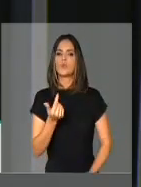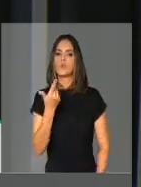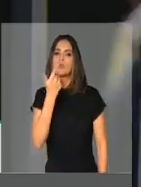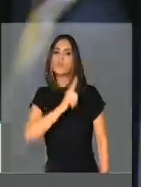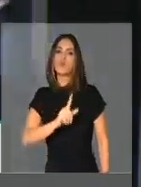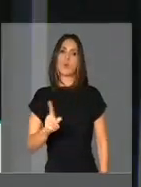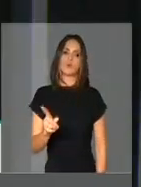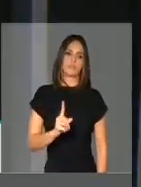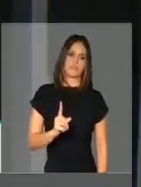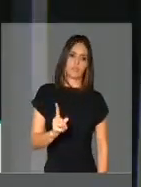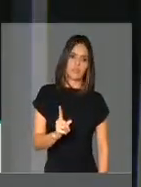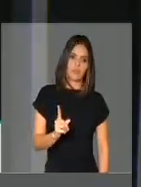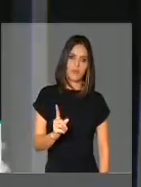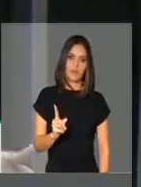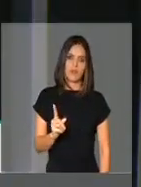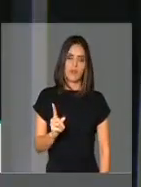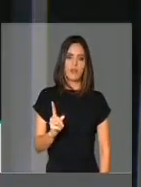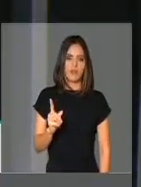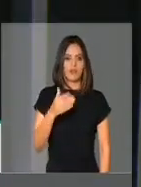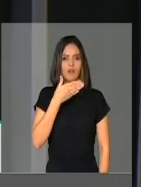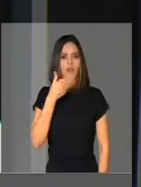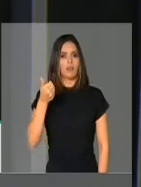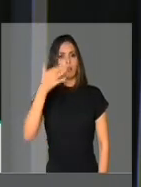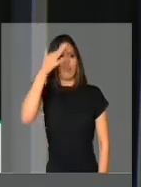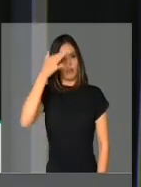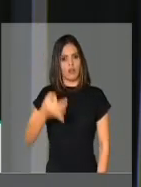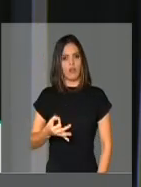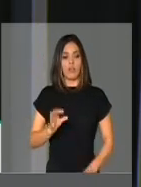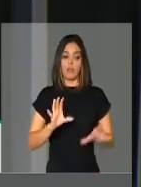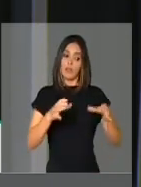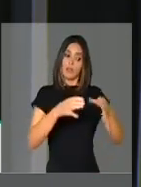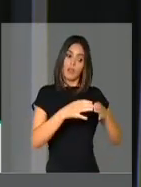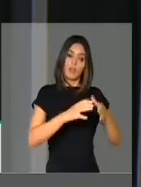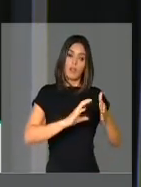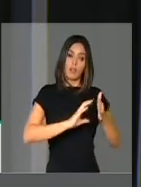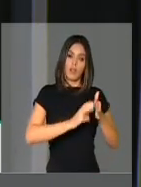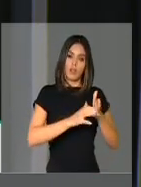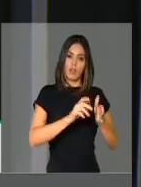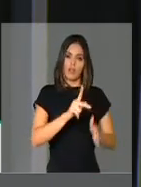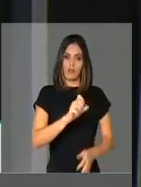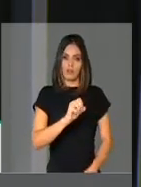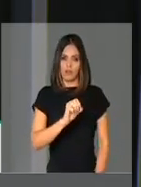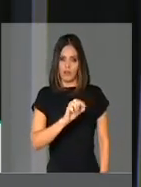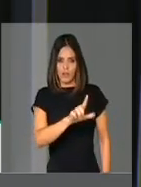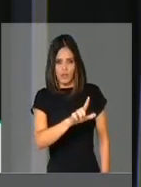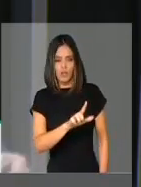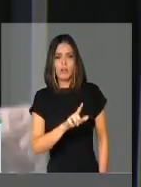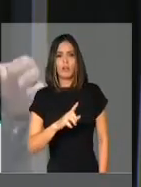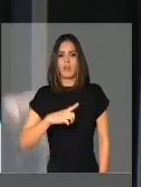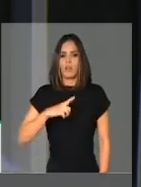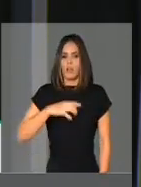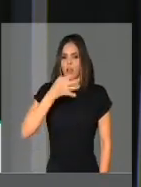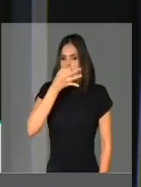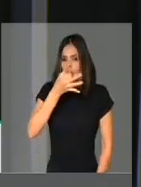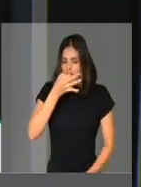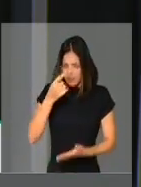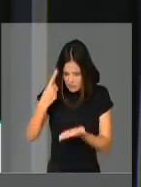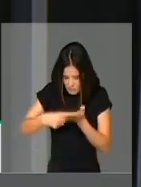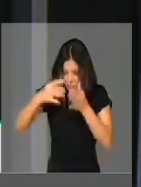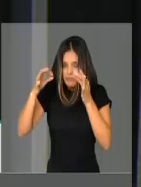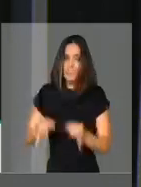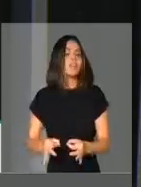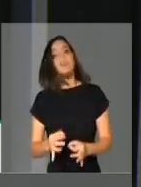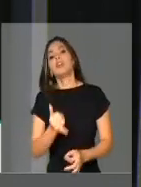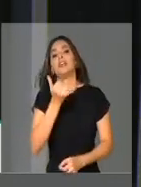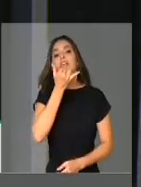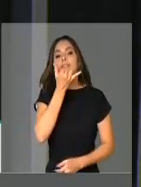possibilidade de ampliar o entendimento. A bancada do PSOL já tem uma posição consolidada de